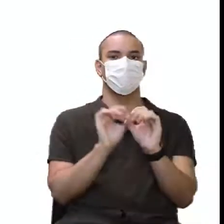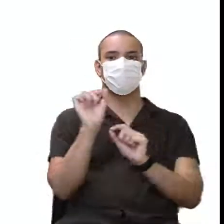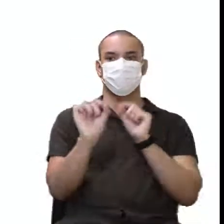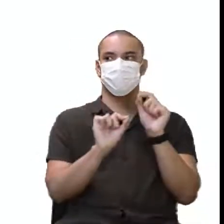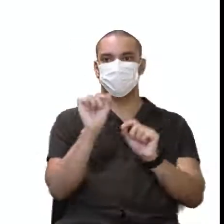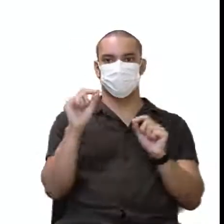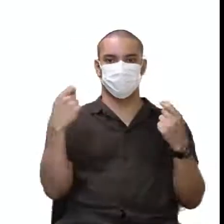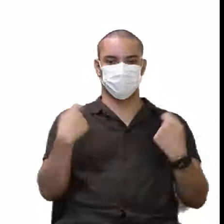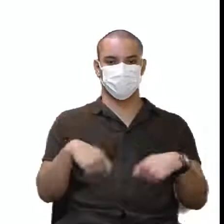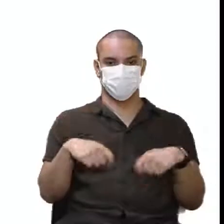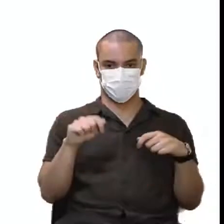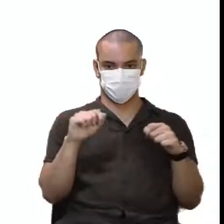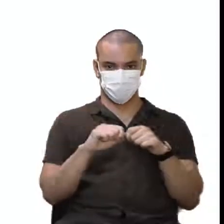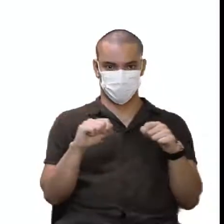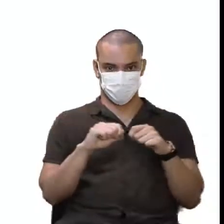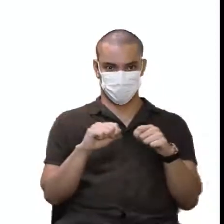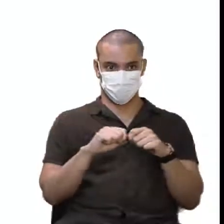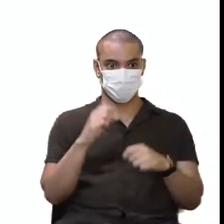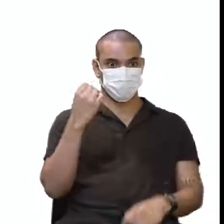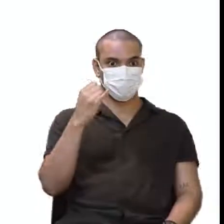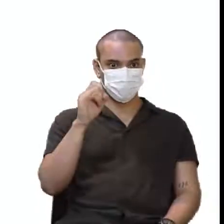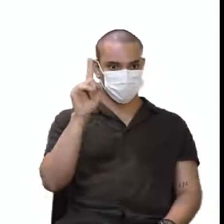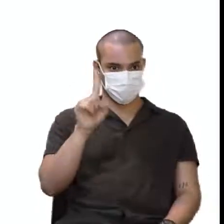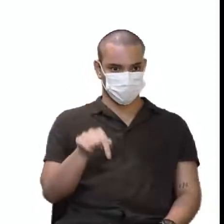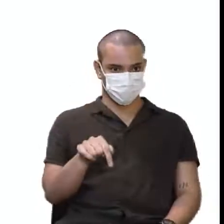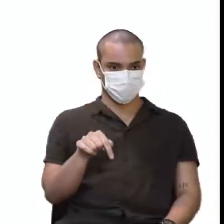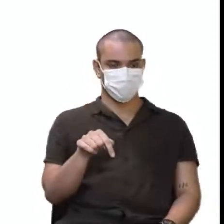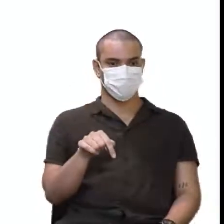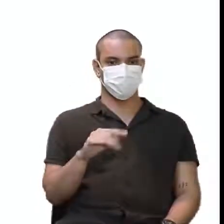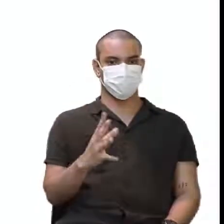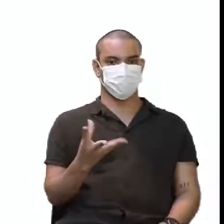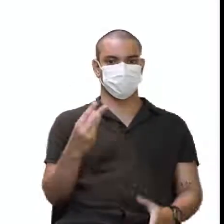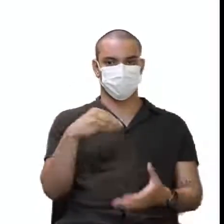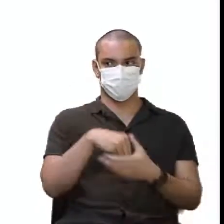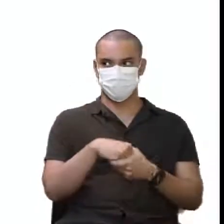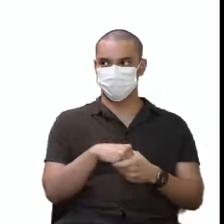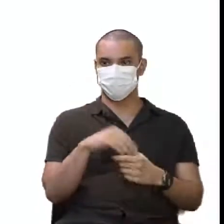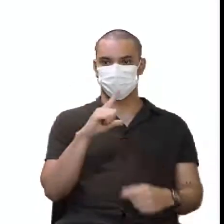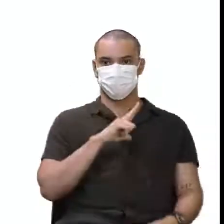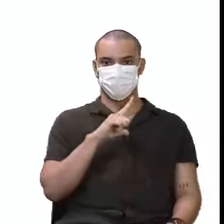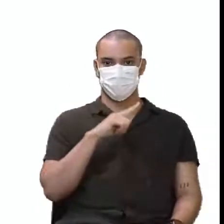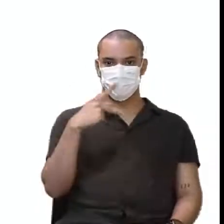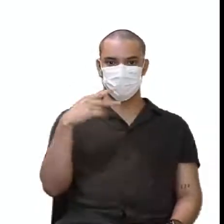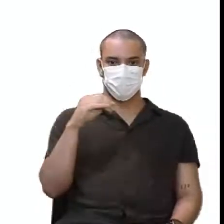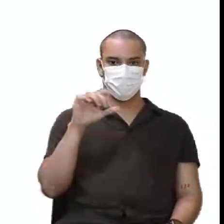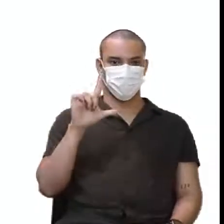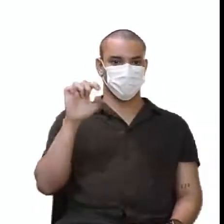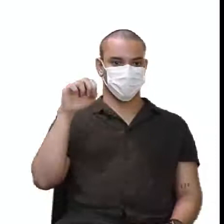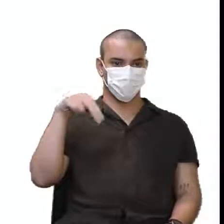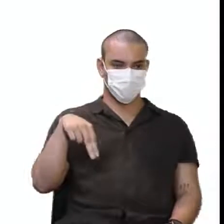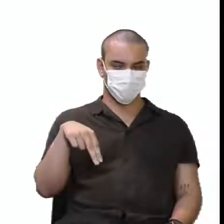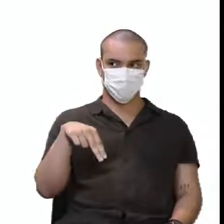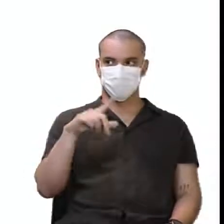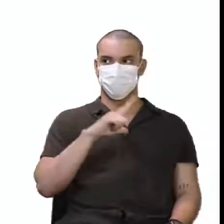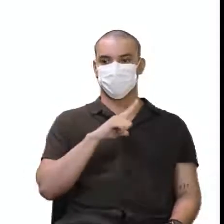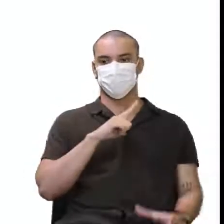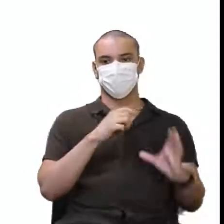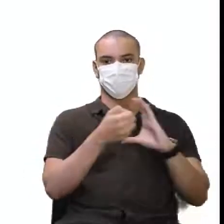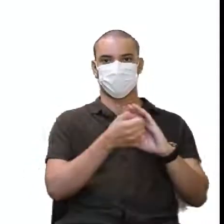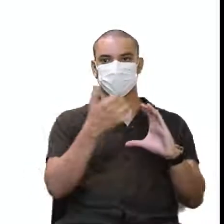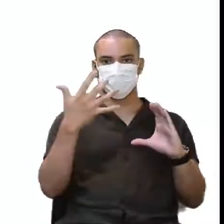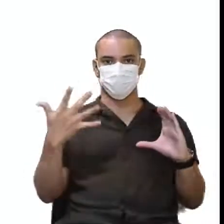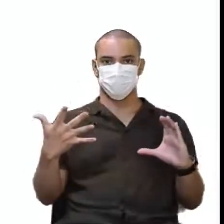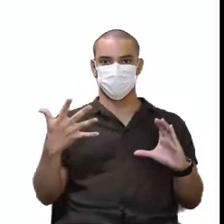precisou fazer, galera? Se é na antera que estão os grãos de pólen, que vão determinar